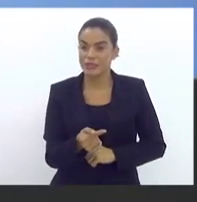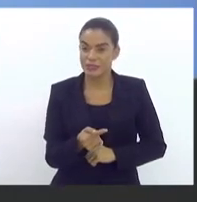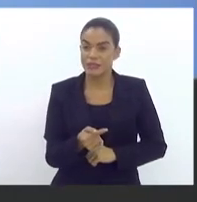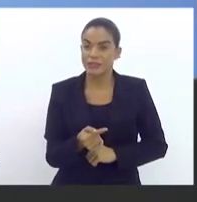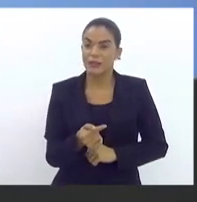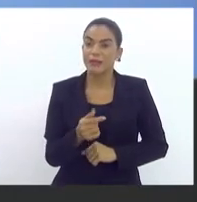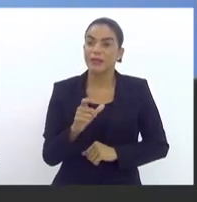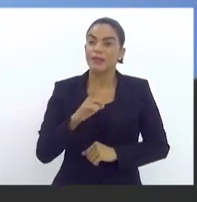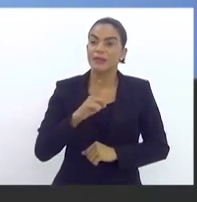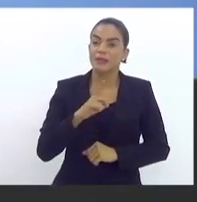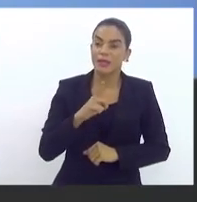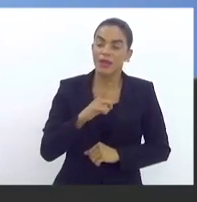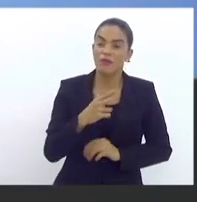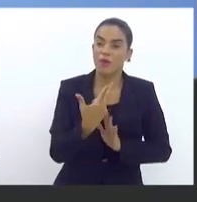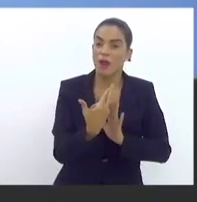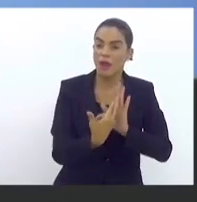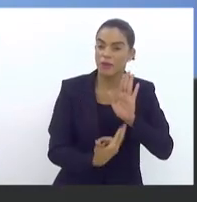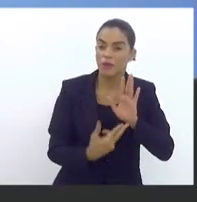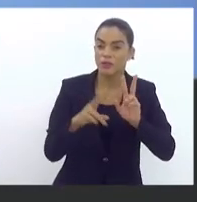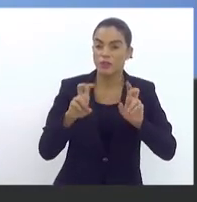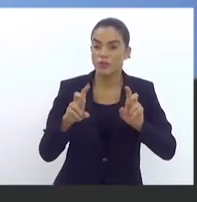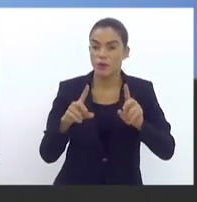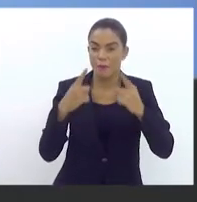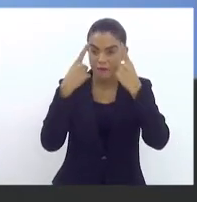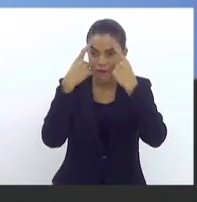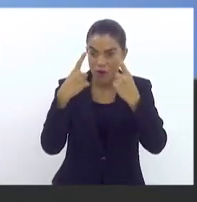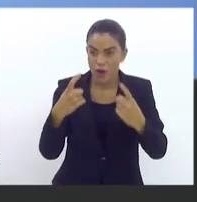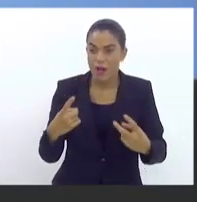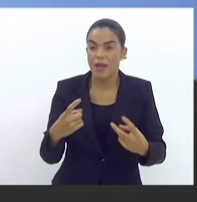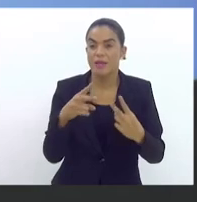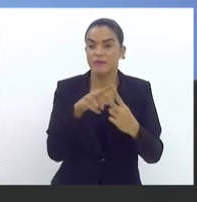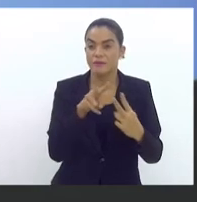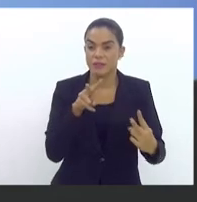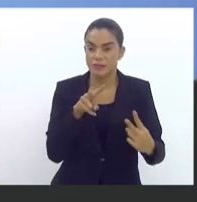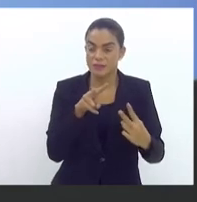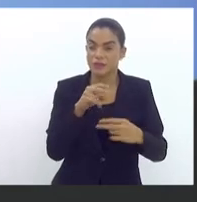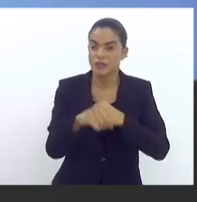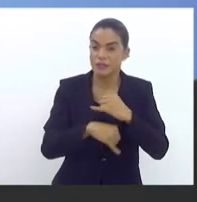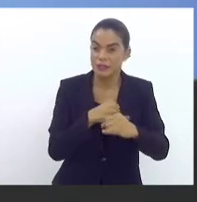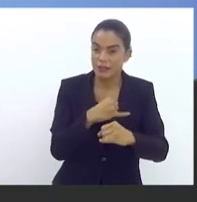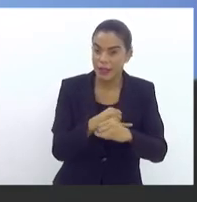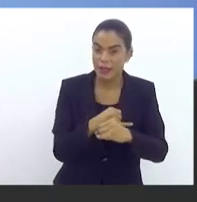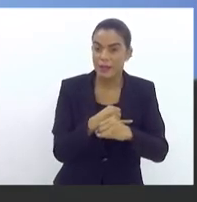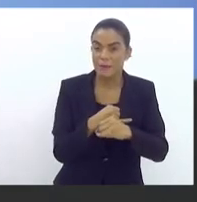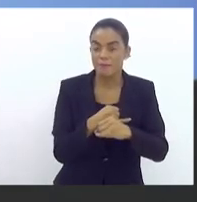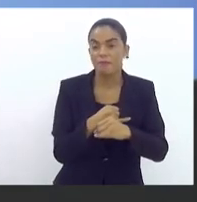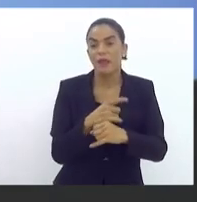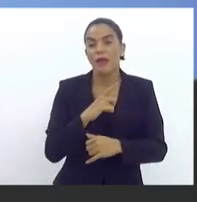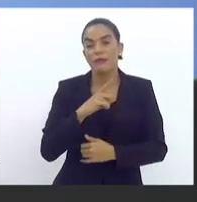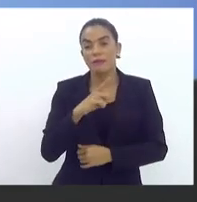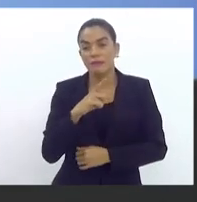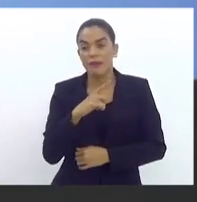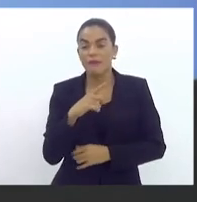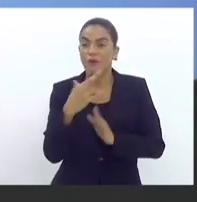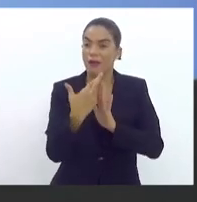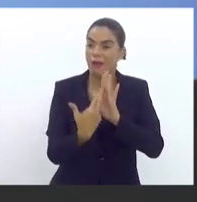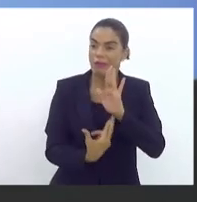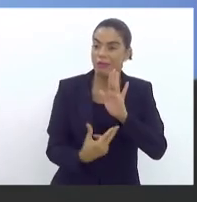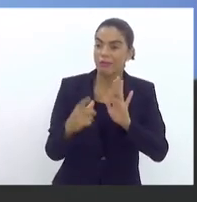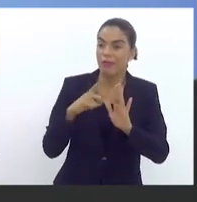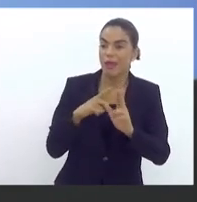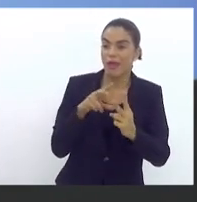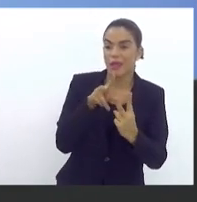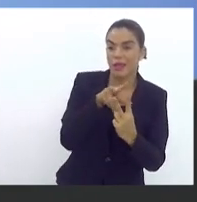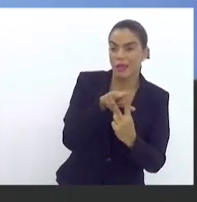houve uma um relatório sobre violência contra mulher na internet e esse relatório também está